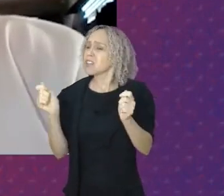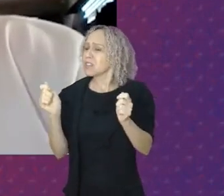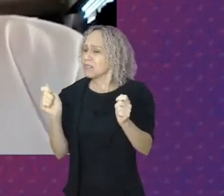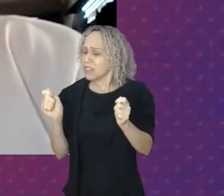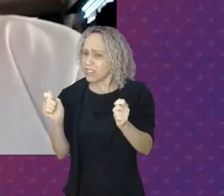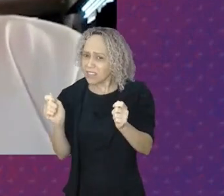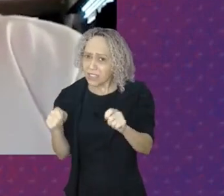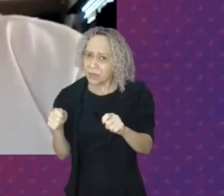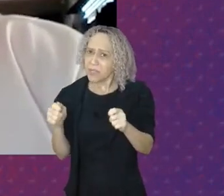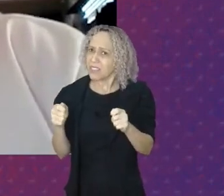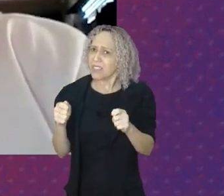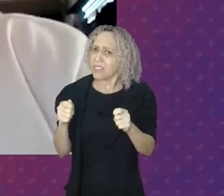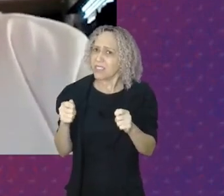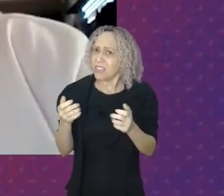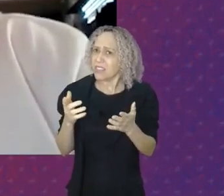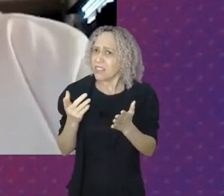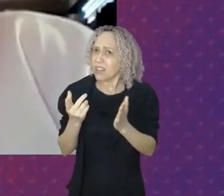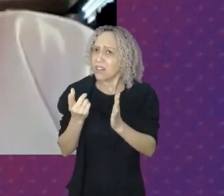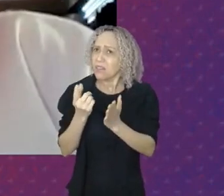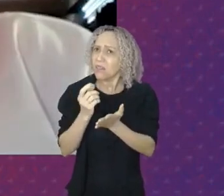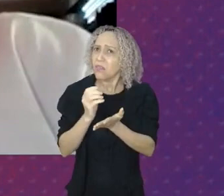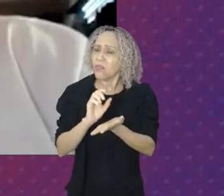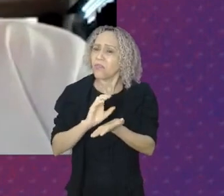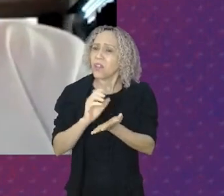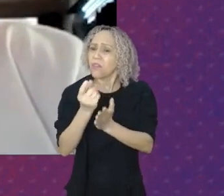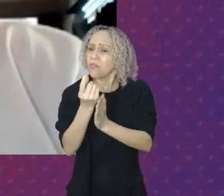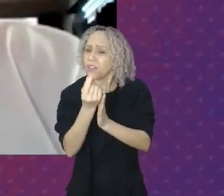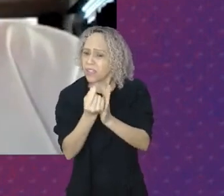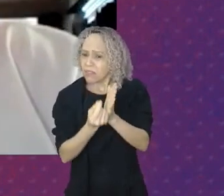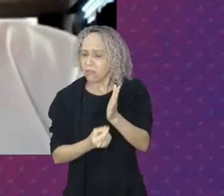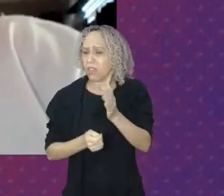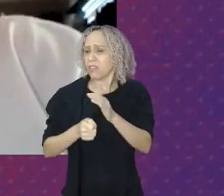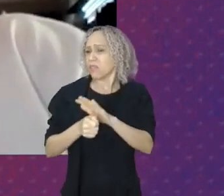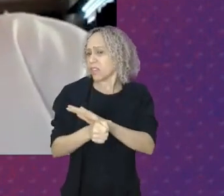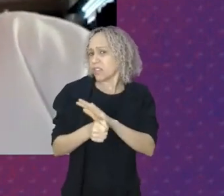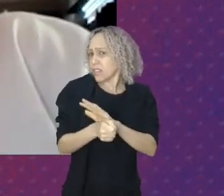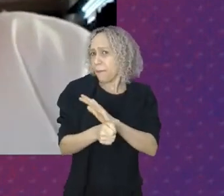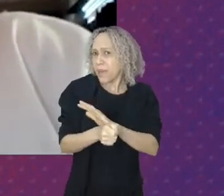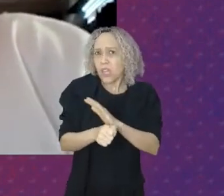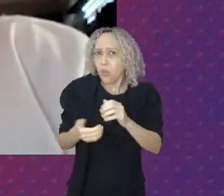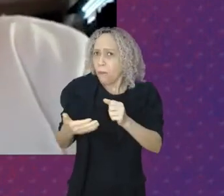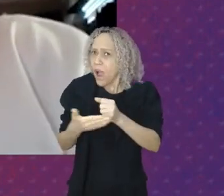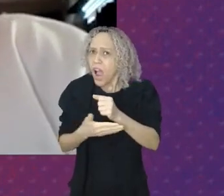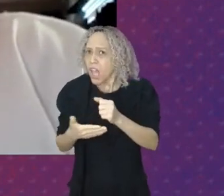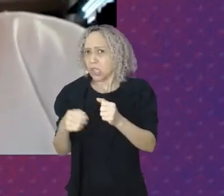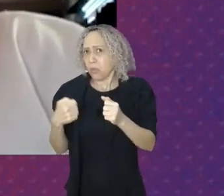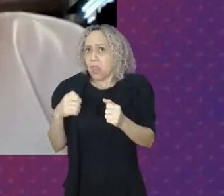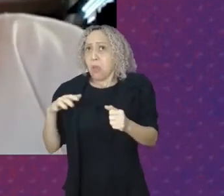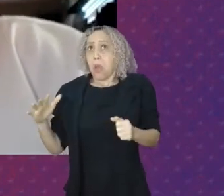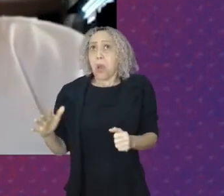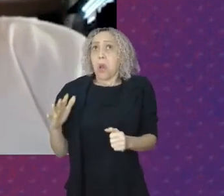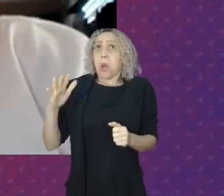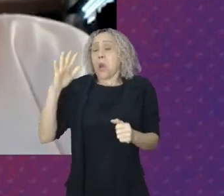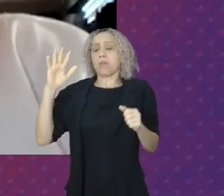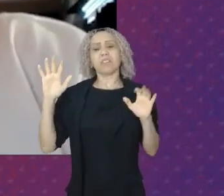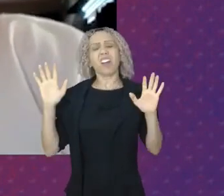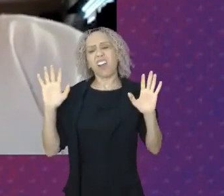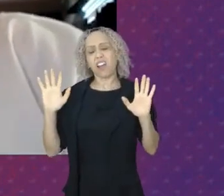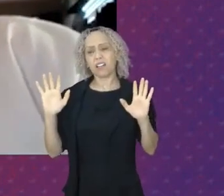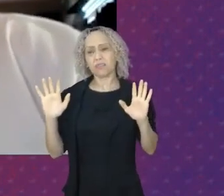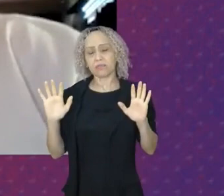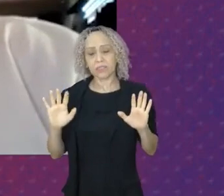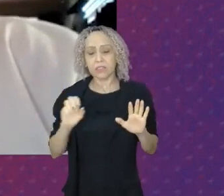vontade, ela requer compromisso. Se nós tivermos pessoas compromissadas à frente